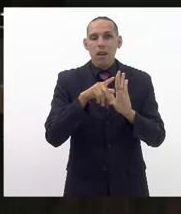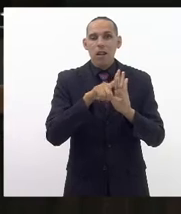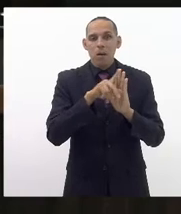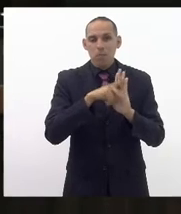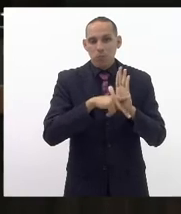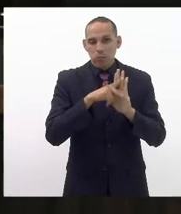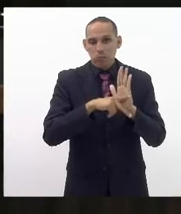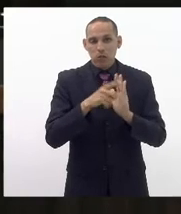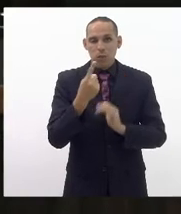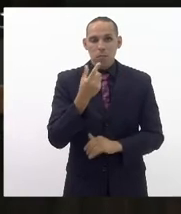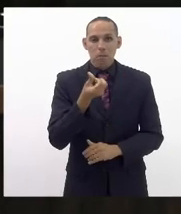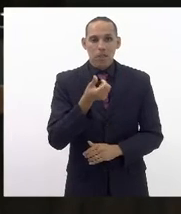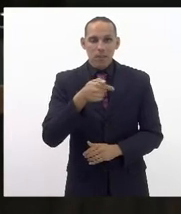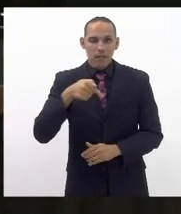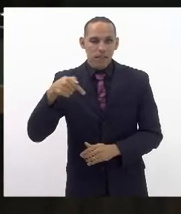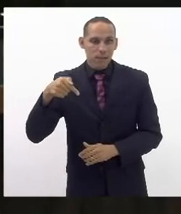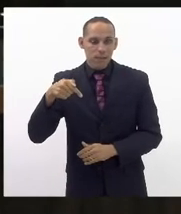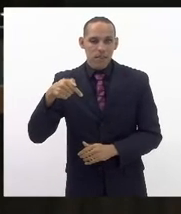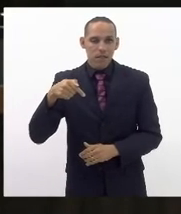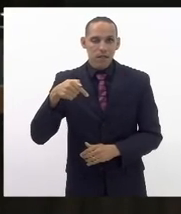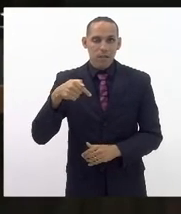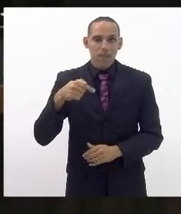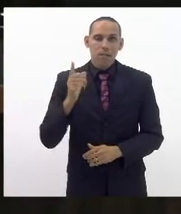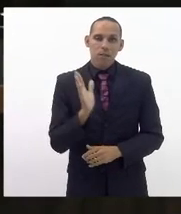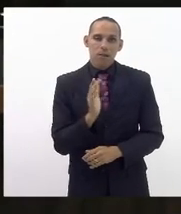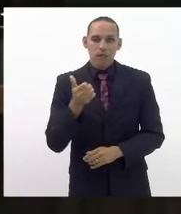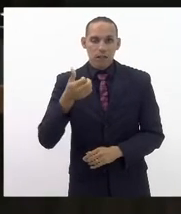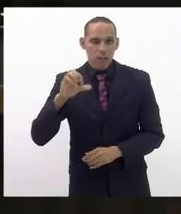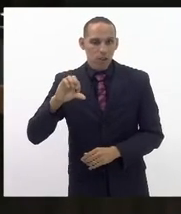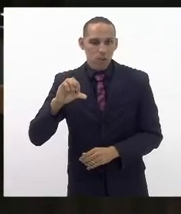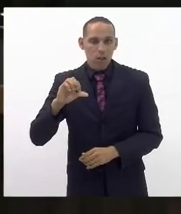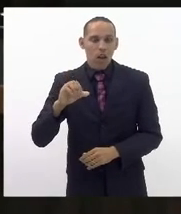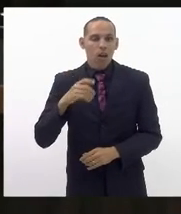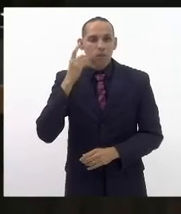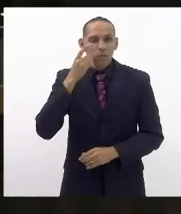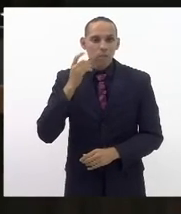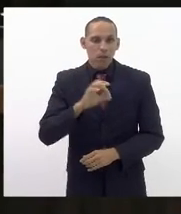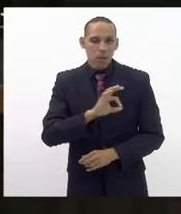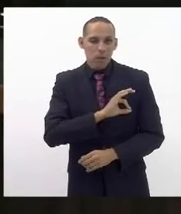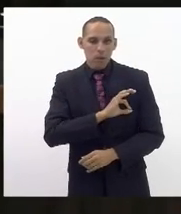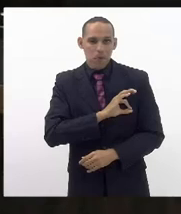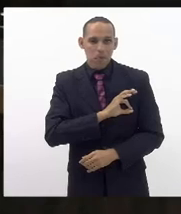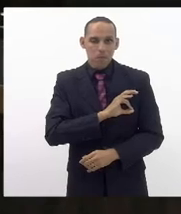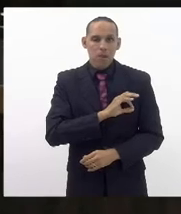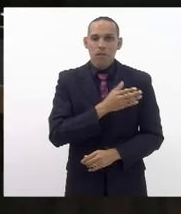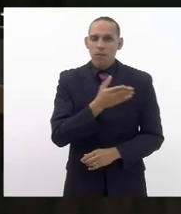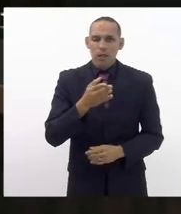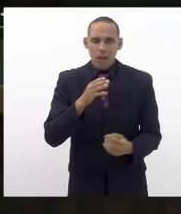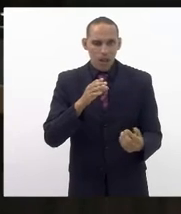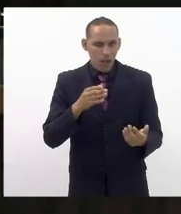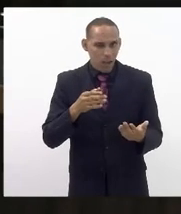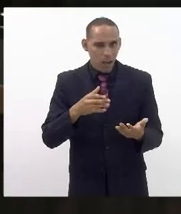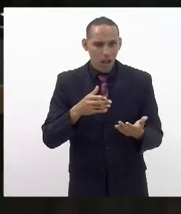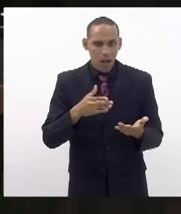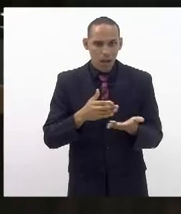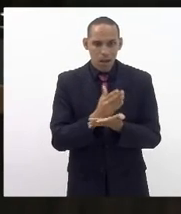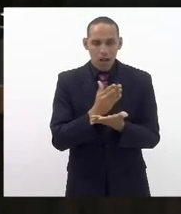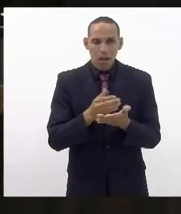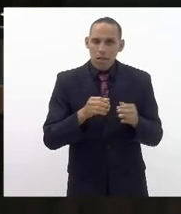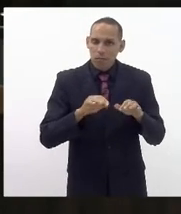lei 1677/2019, deputada Marta Rocha. Senhora, que aprova, permaneça como estão. Aprovado. Há sobre a mesa